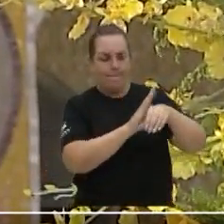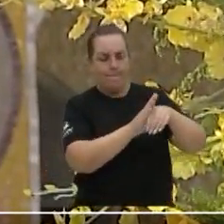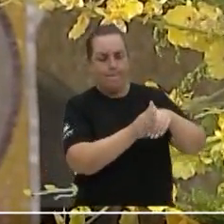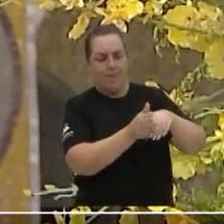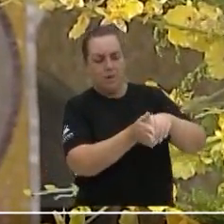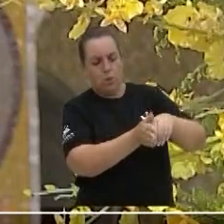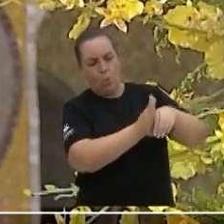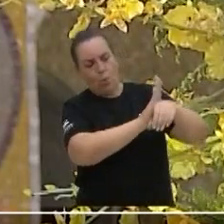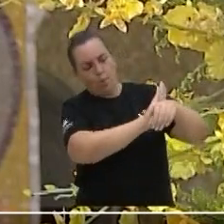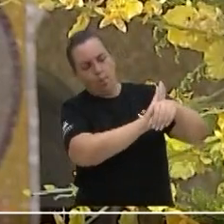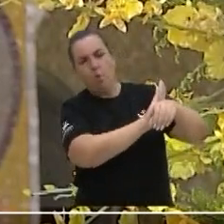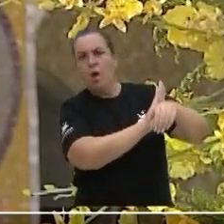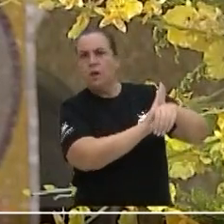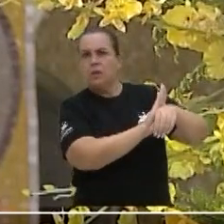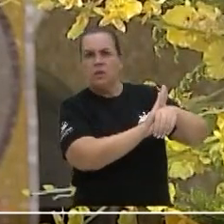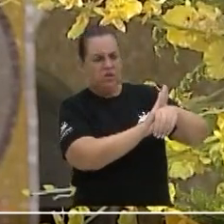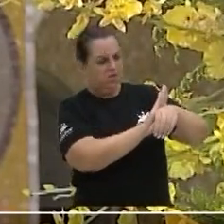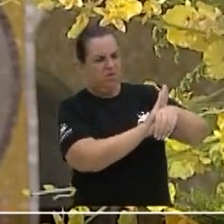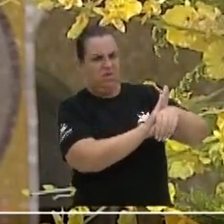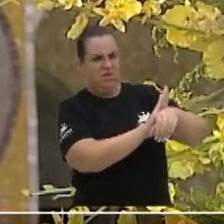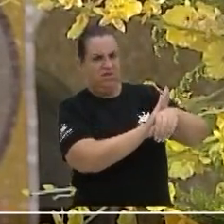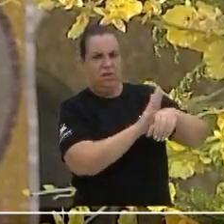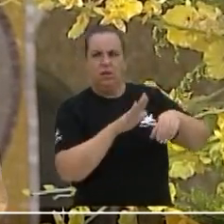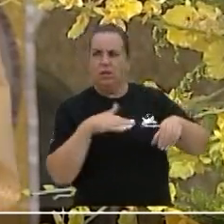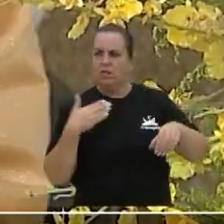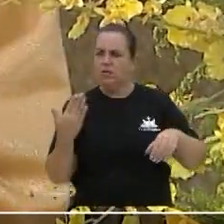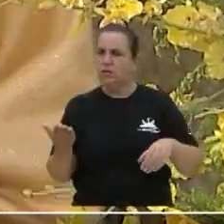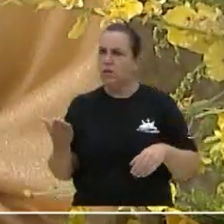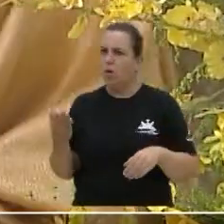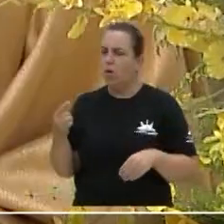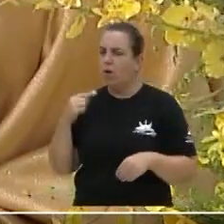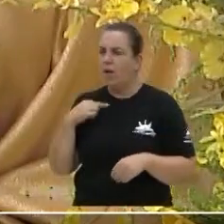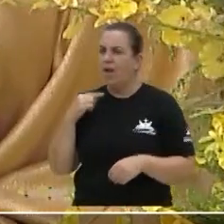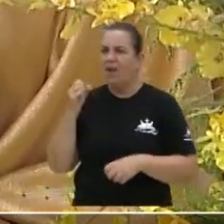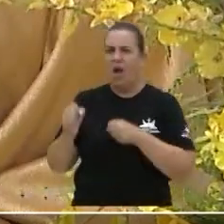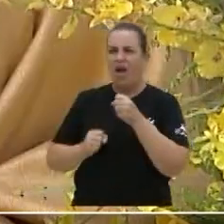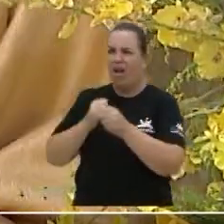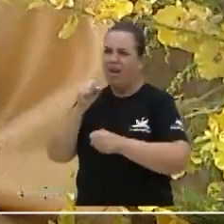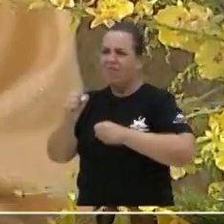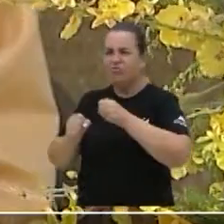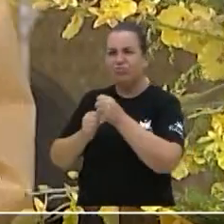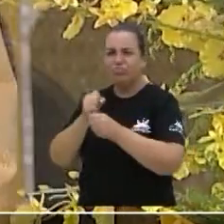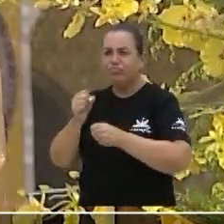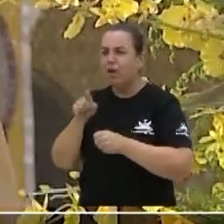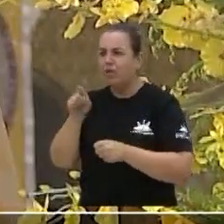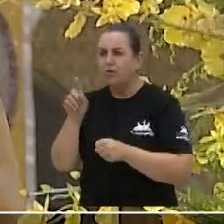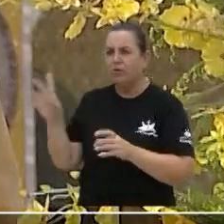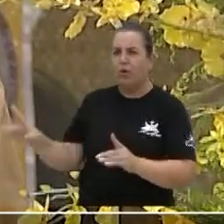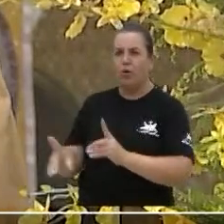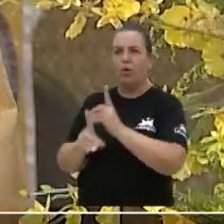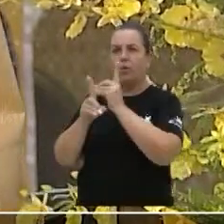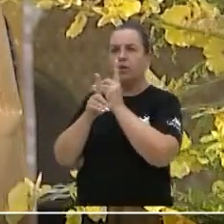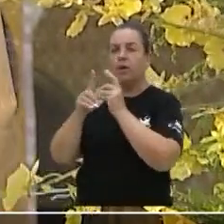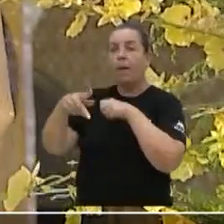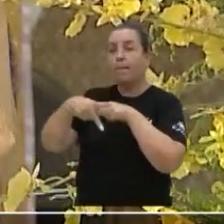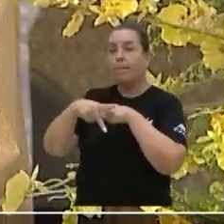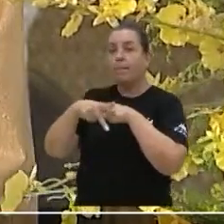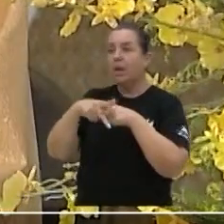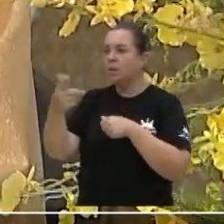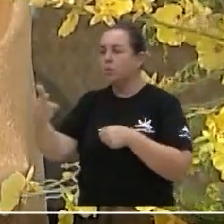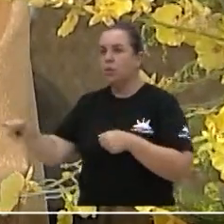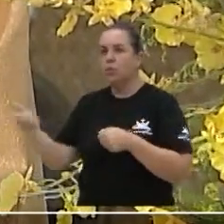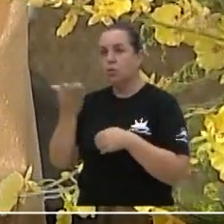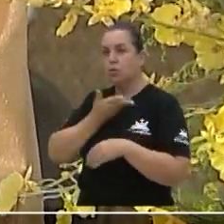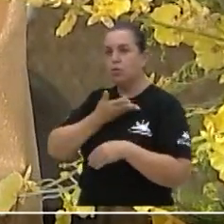sido retirada do túmulo. Então, ela saiu correndo e foi encontrar Simão Pedro e os